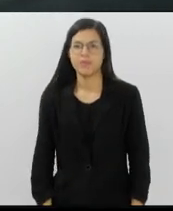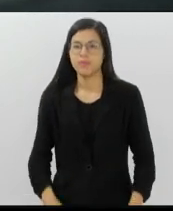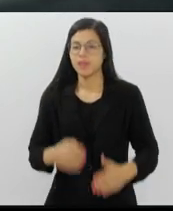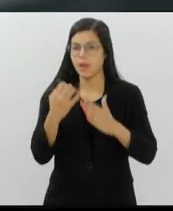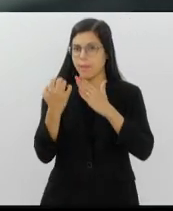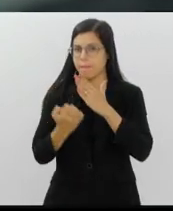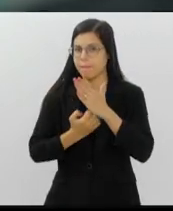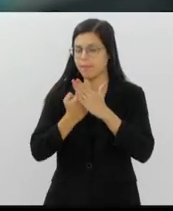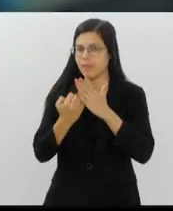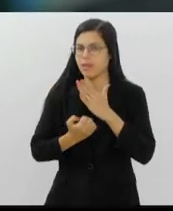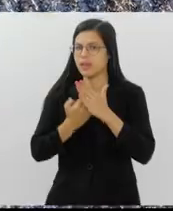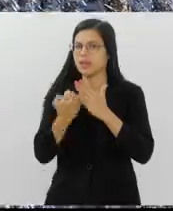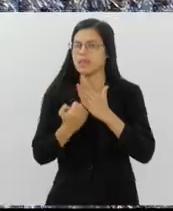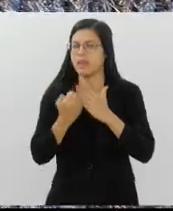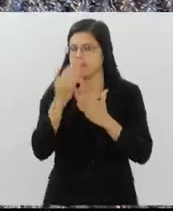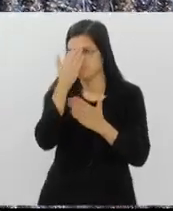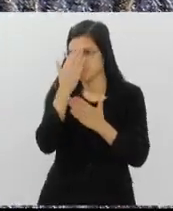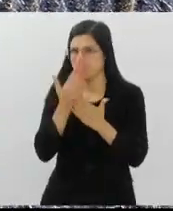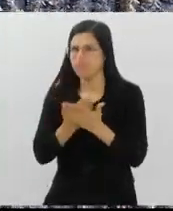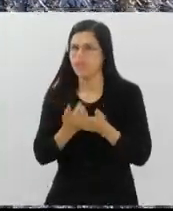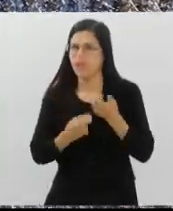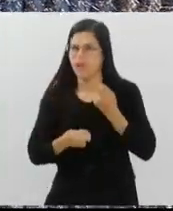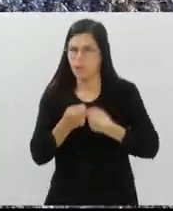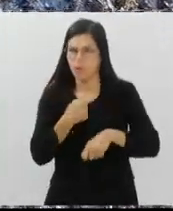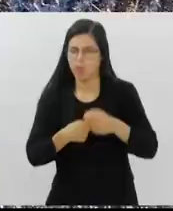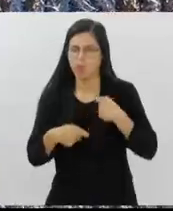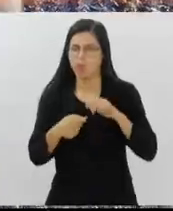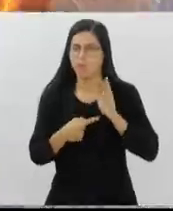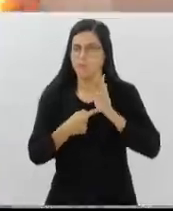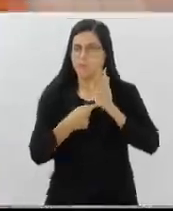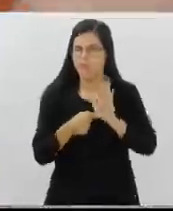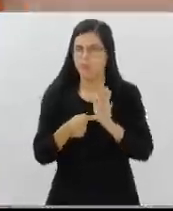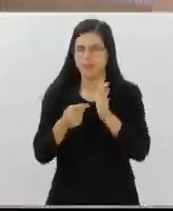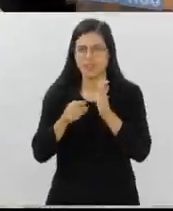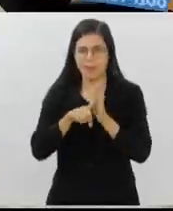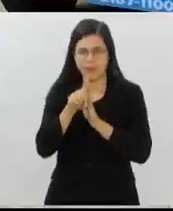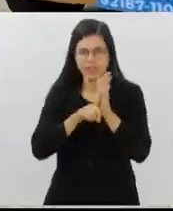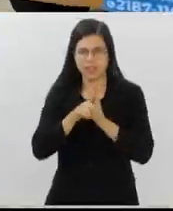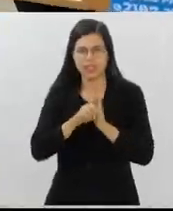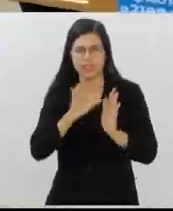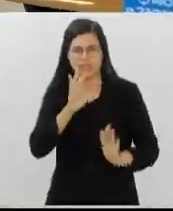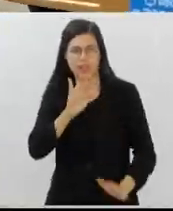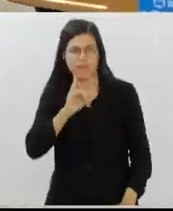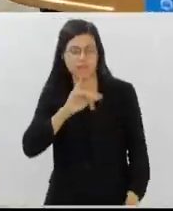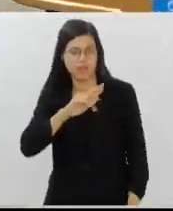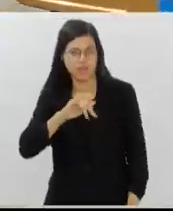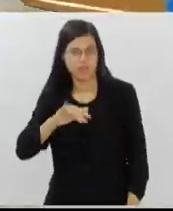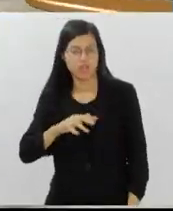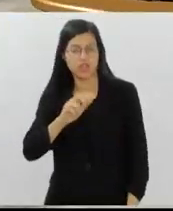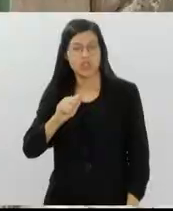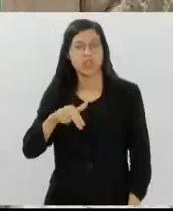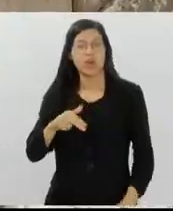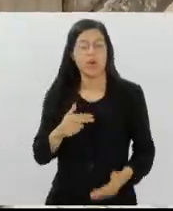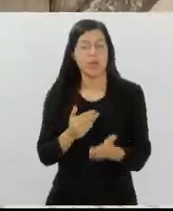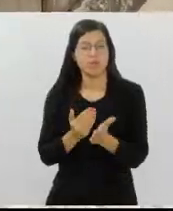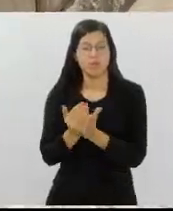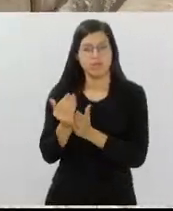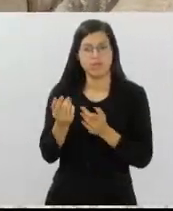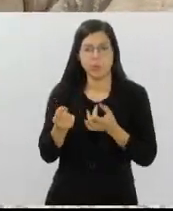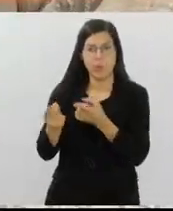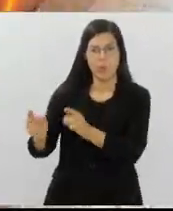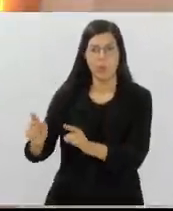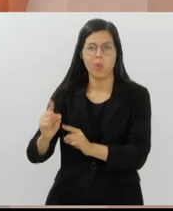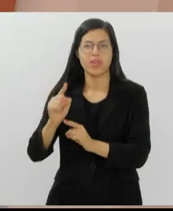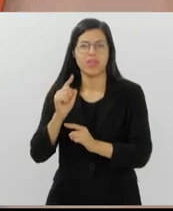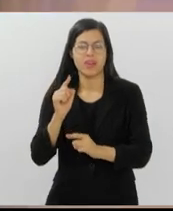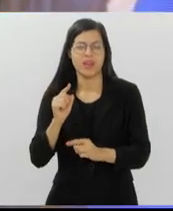Empresários otimistas com a economia é o que mostra o índice da Firjan. Começa o combate às arboviroses nos cemitérios